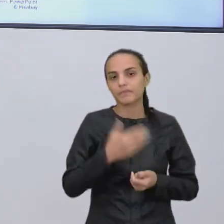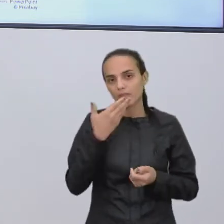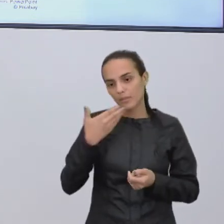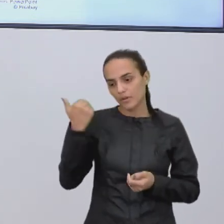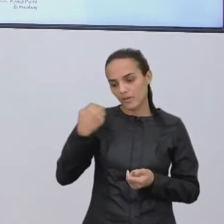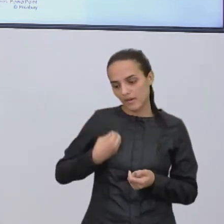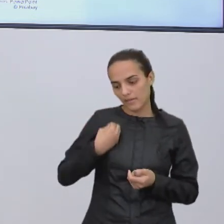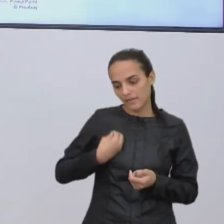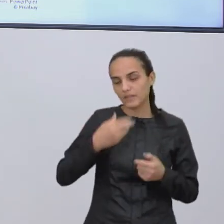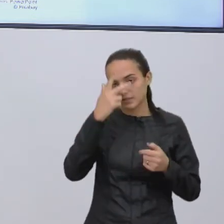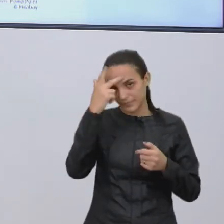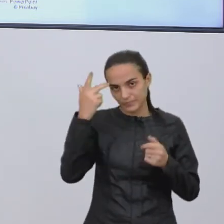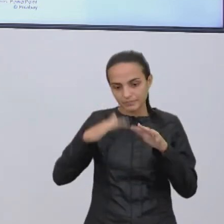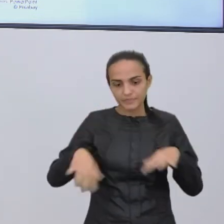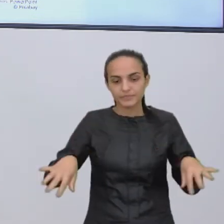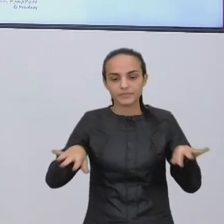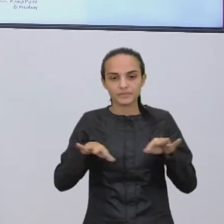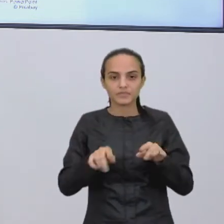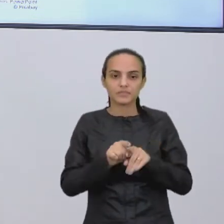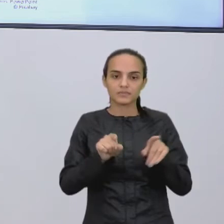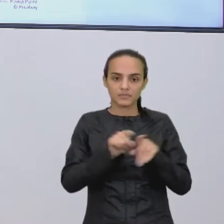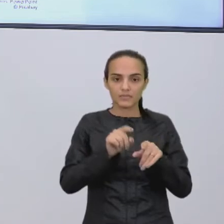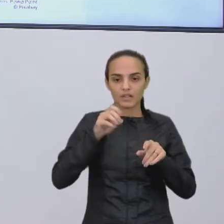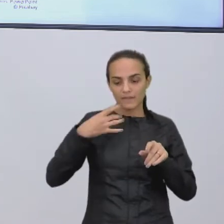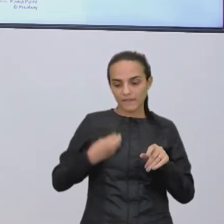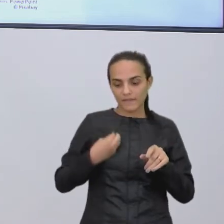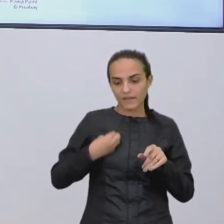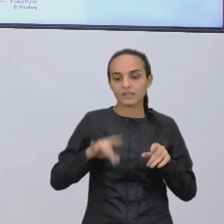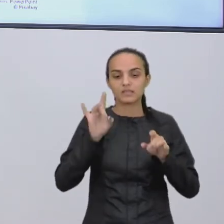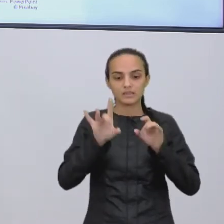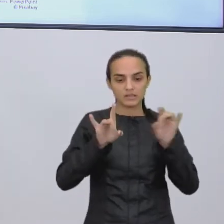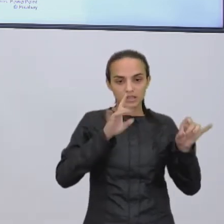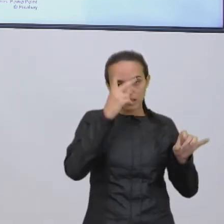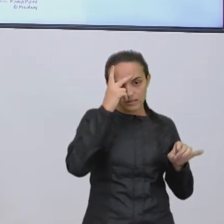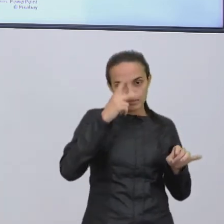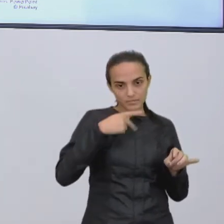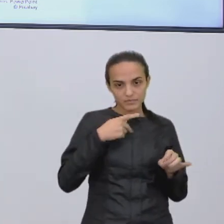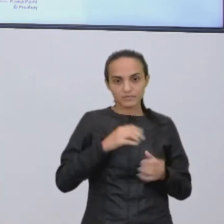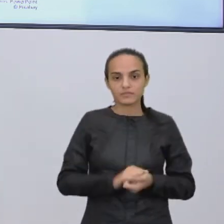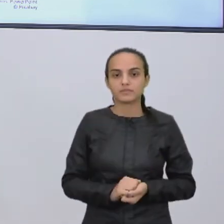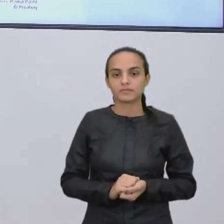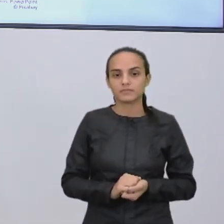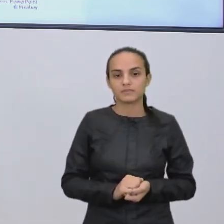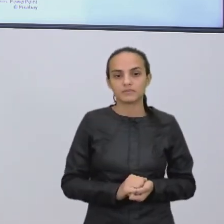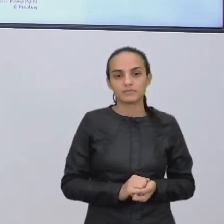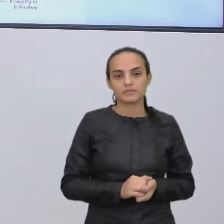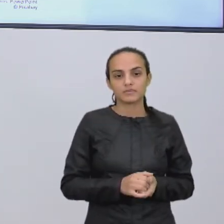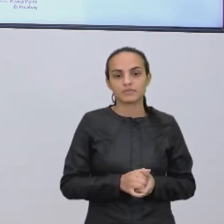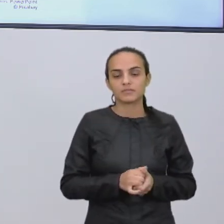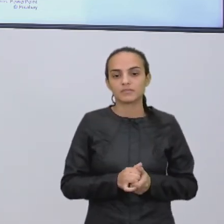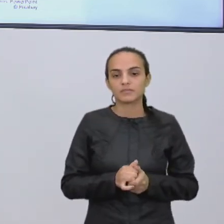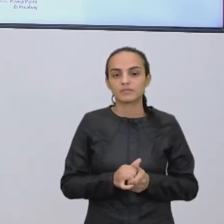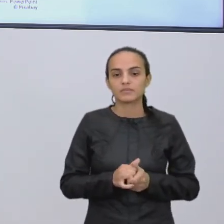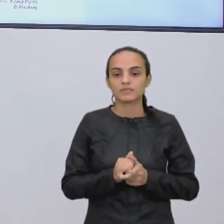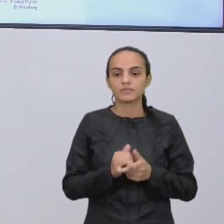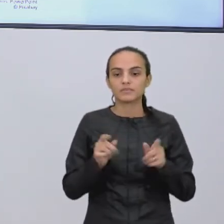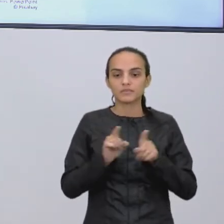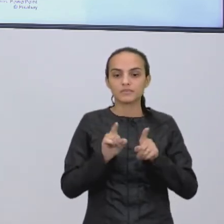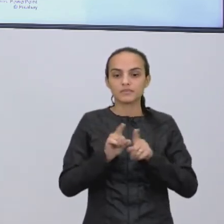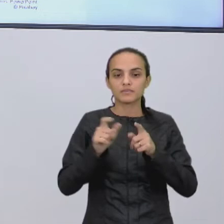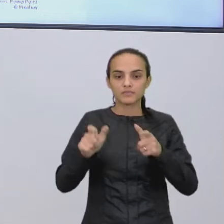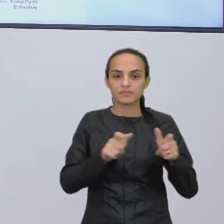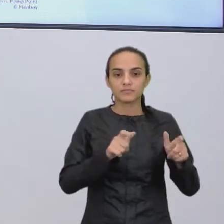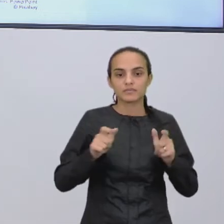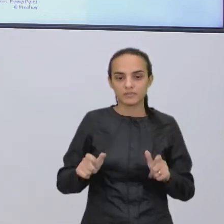das pessoas, que podem melhorar a vida de cada um individualmente e no macro, tanto seja no micro, seja no macro ambiente, né,